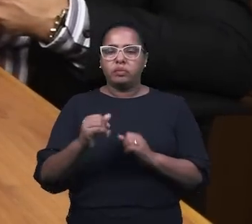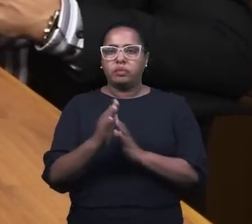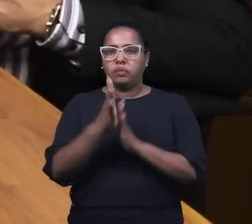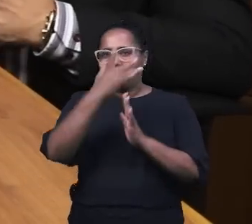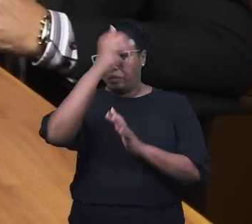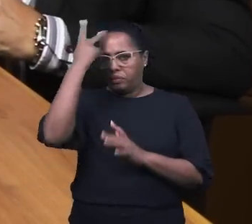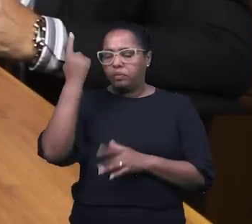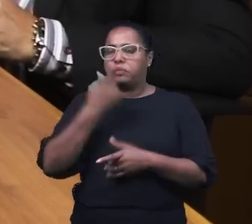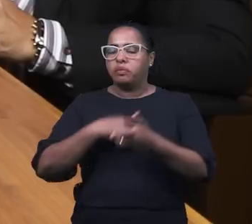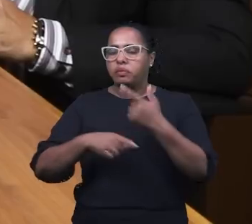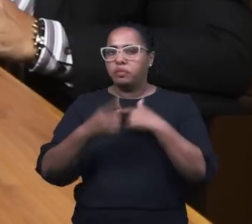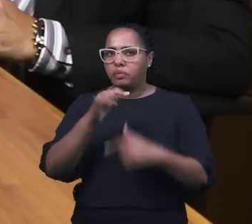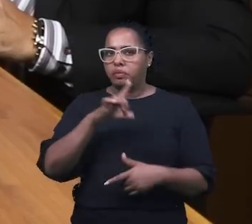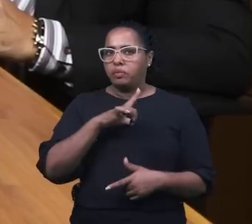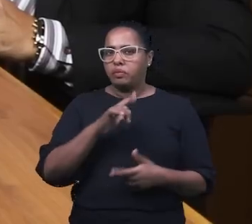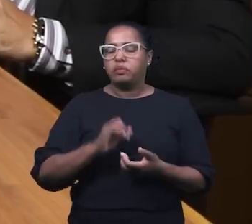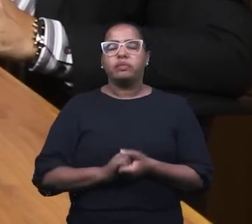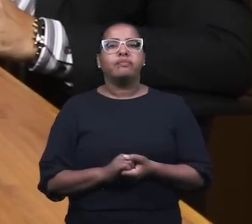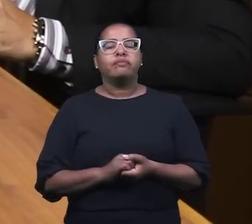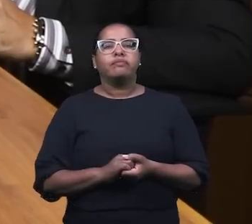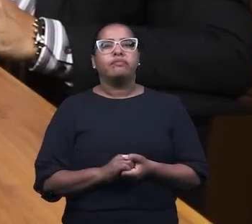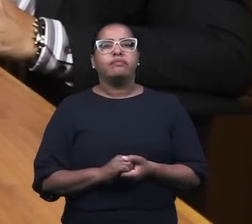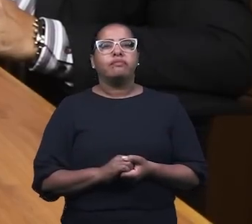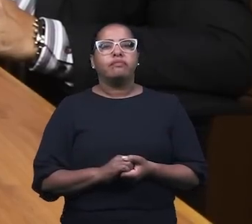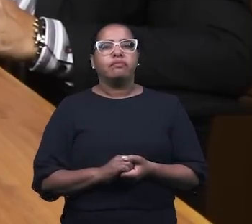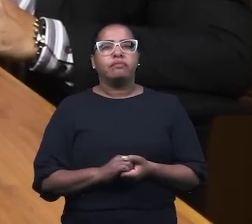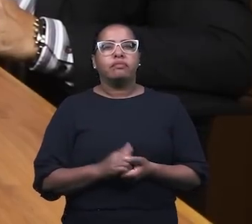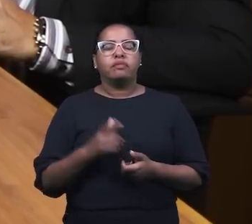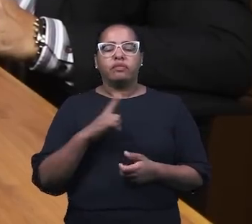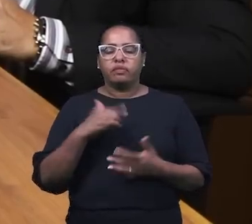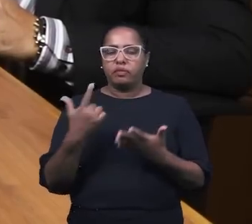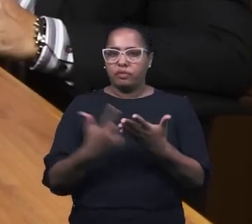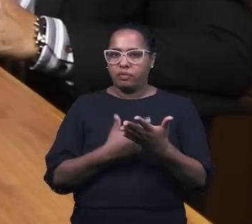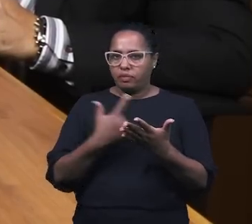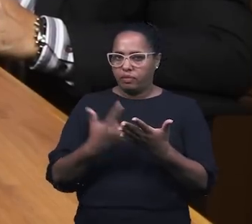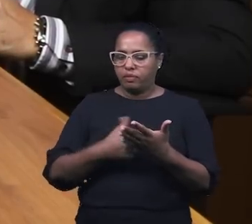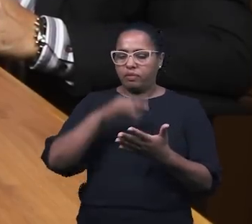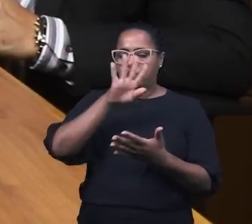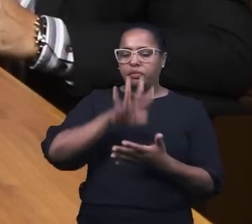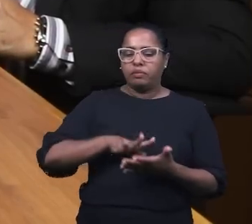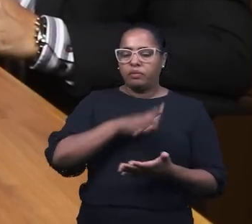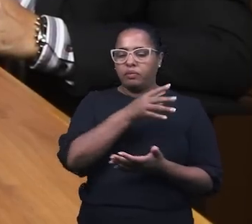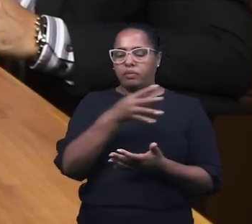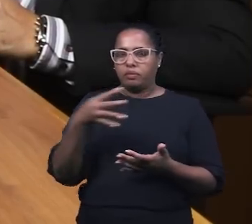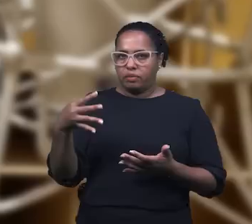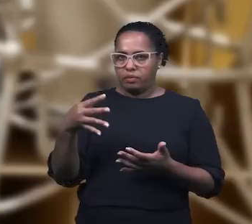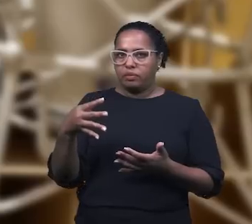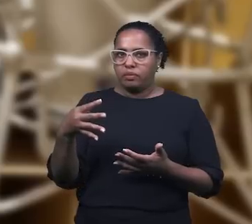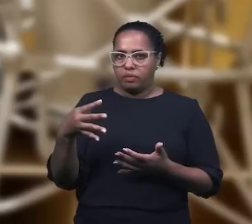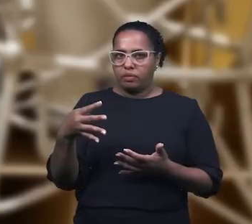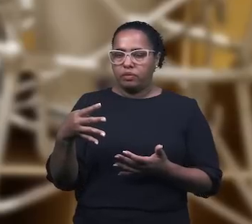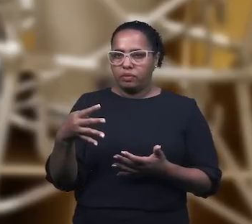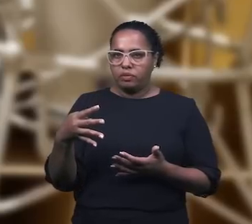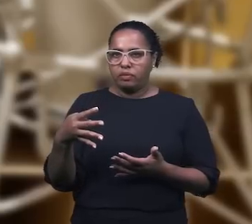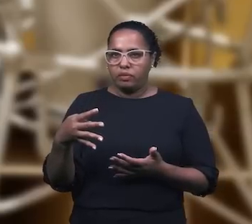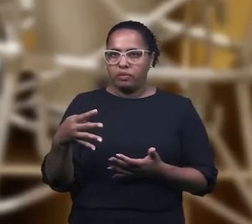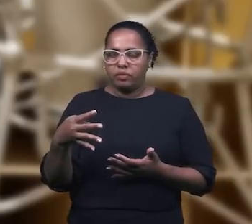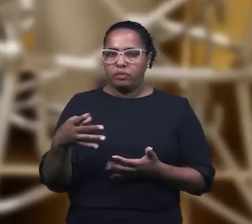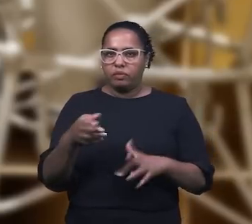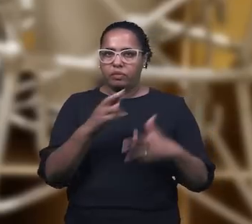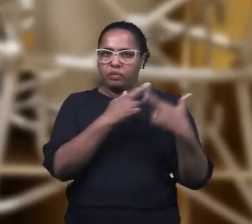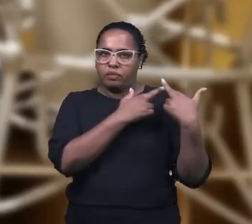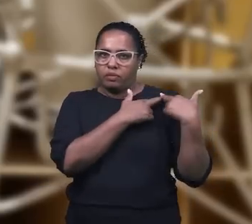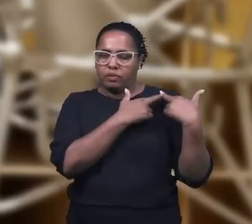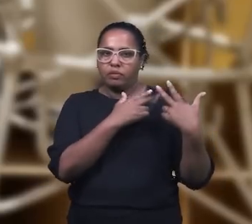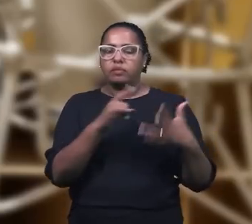Louvor, para quem quiser consumir? Bem, nós temos a coletânea de partituras, que é o